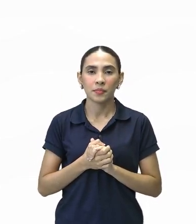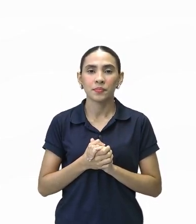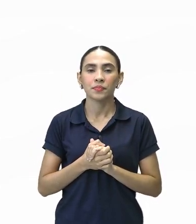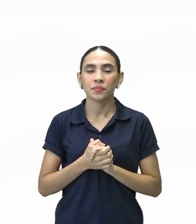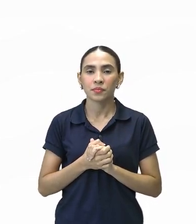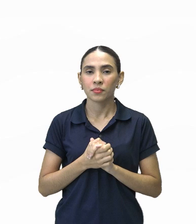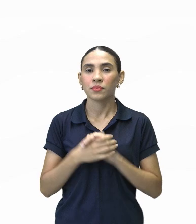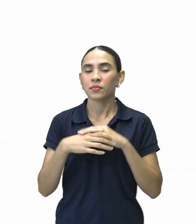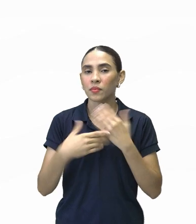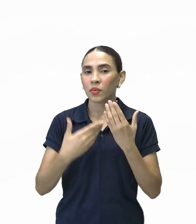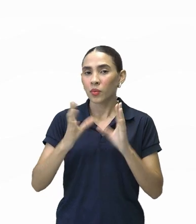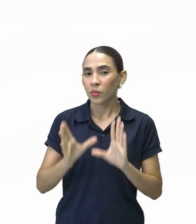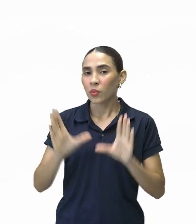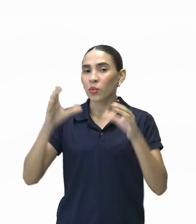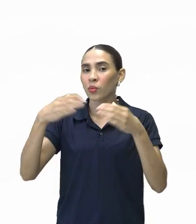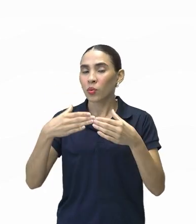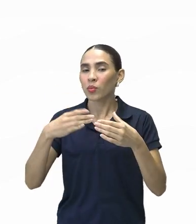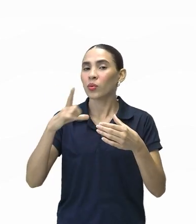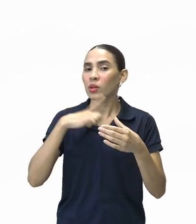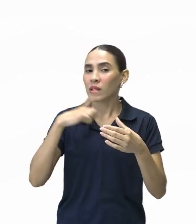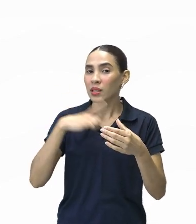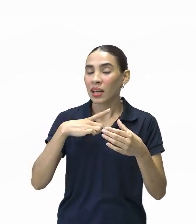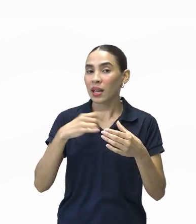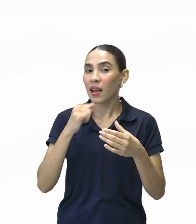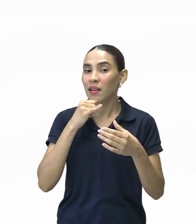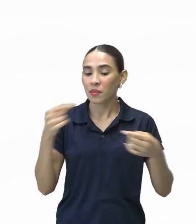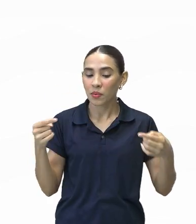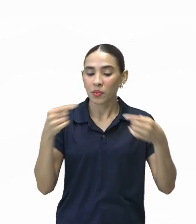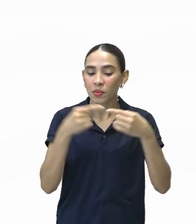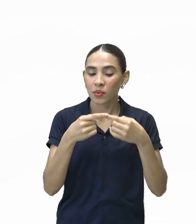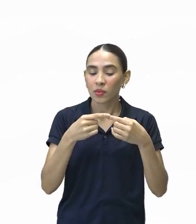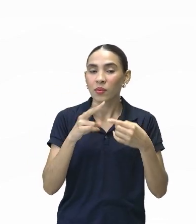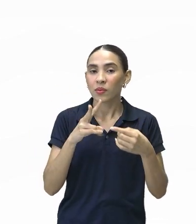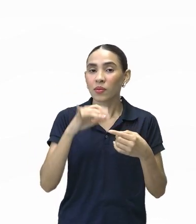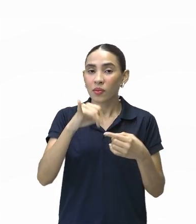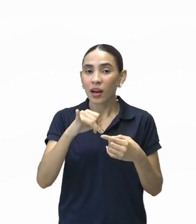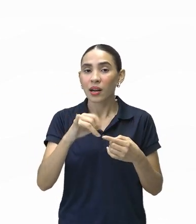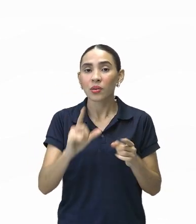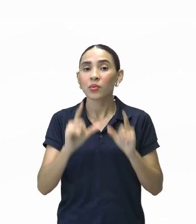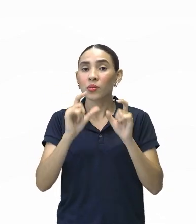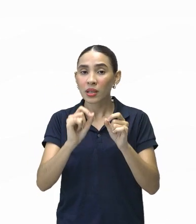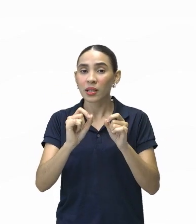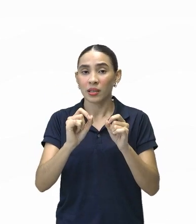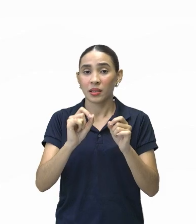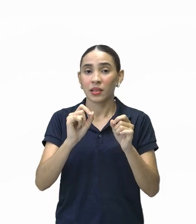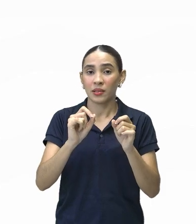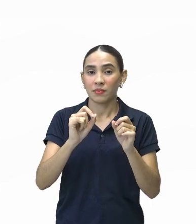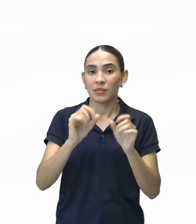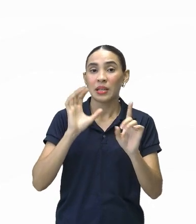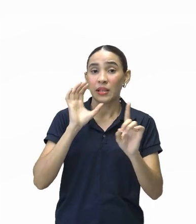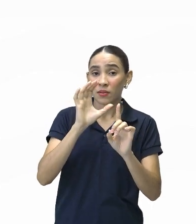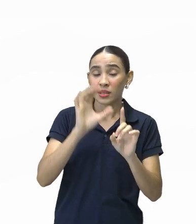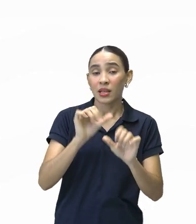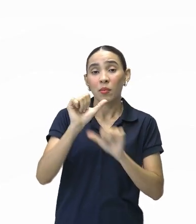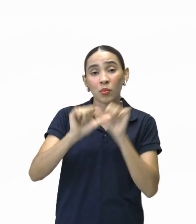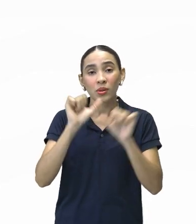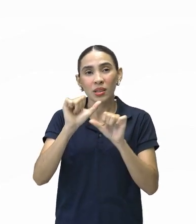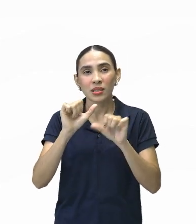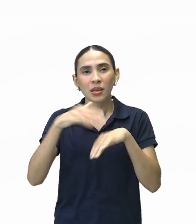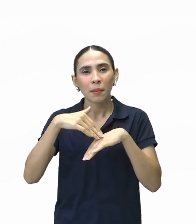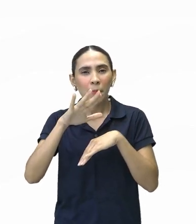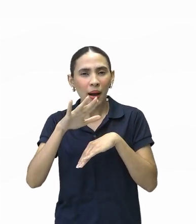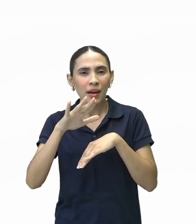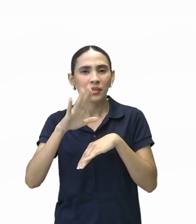em que os indivíduos eles têm uma determinação daquilo que vai sofrer a mudança, tá? É uma coisa